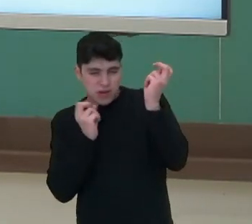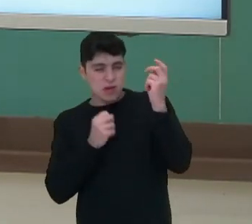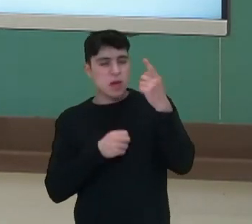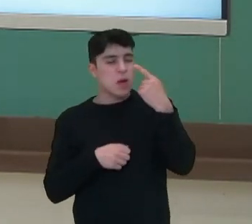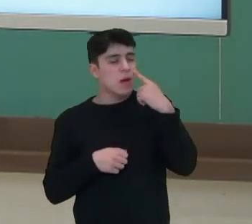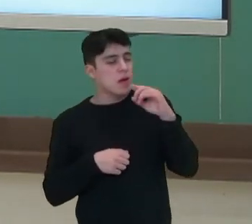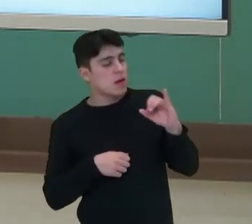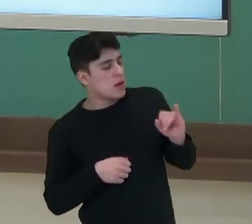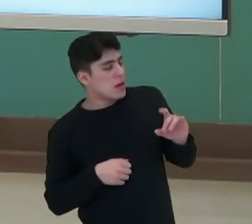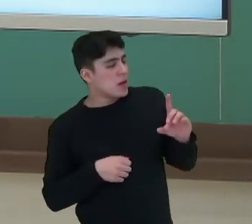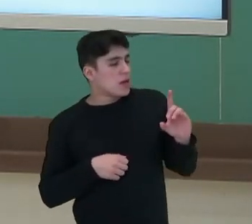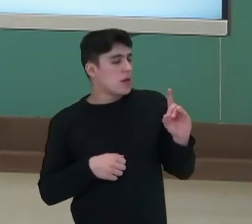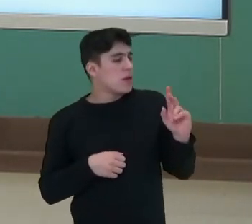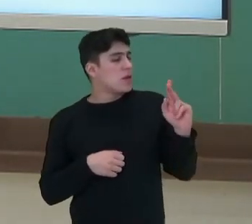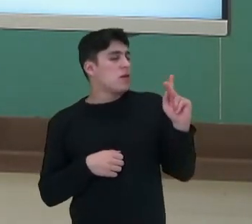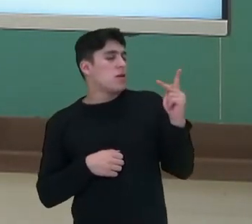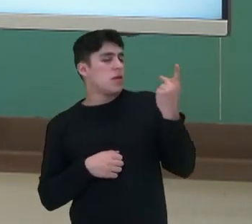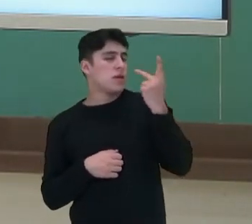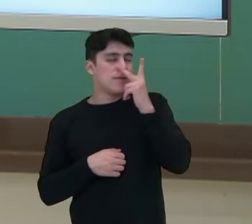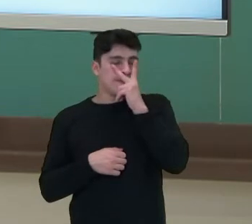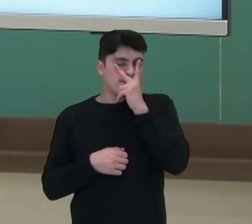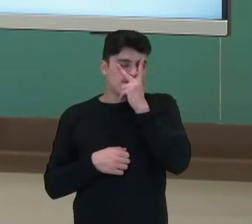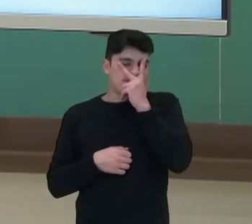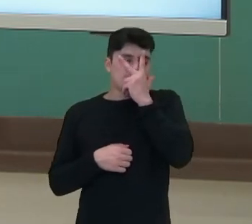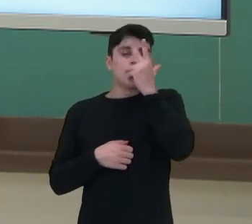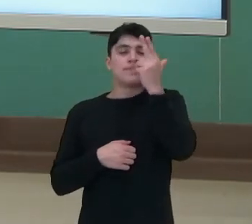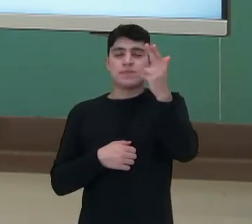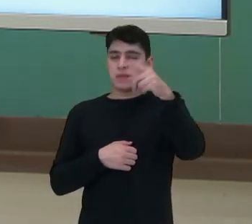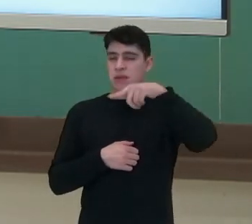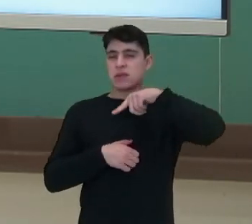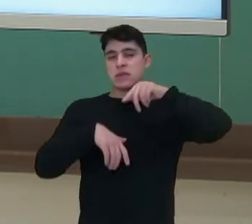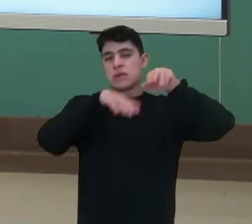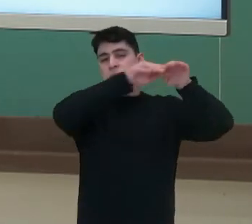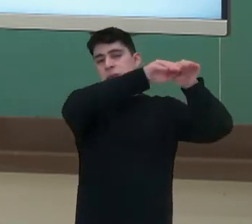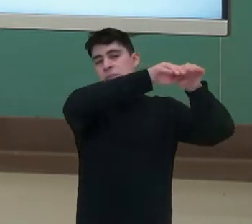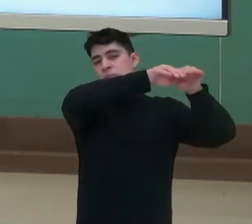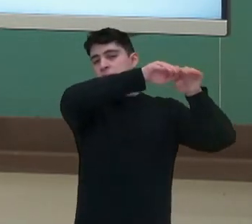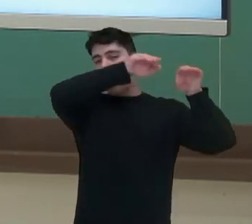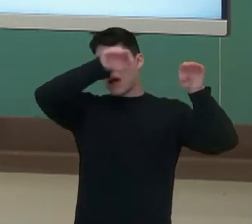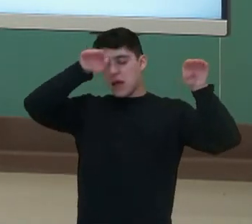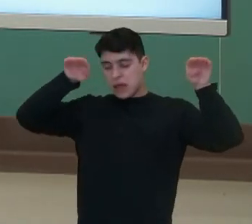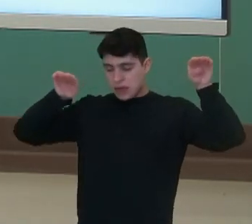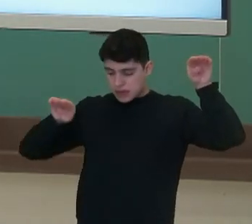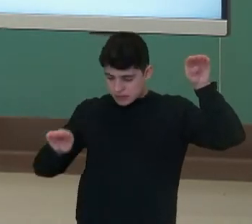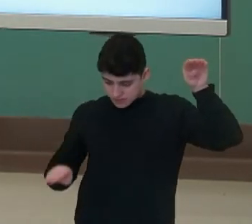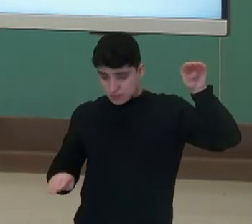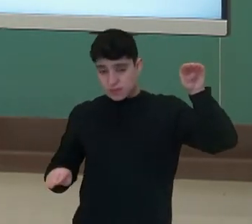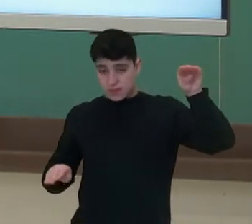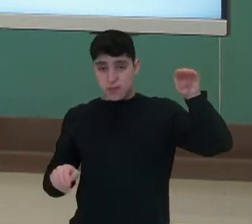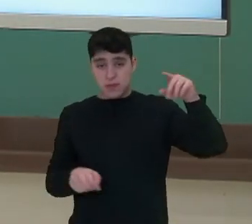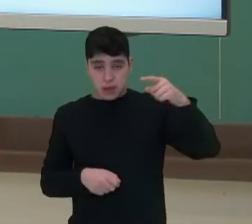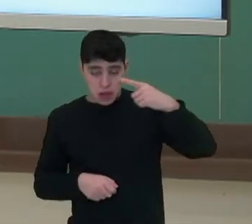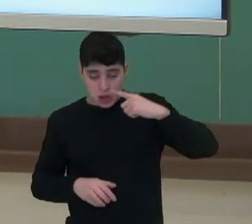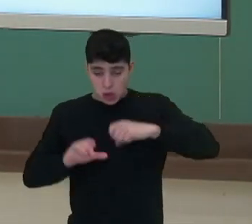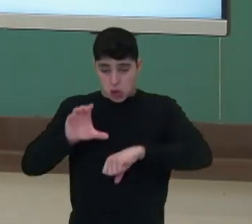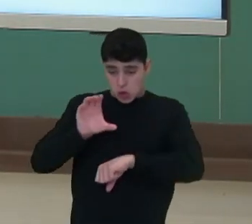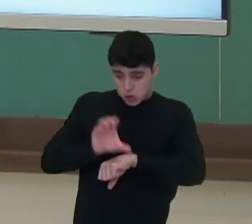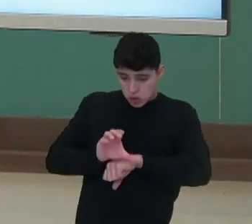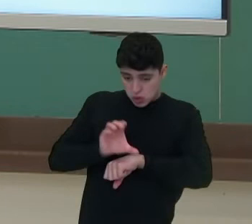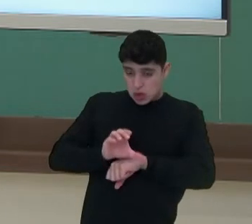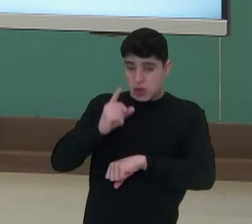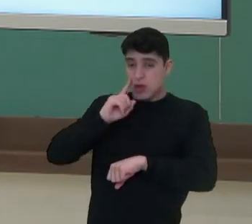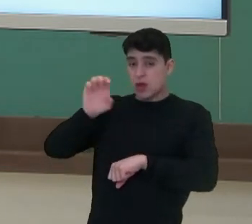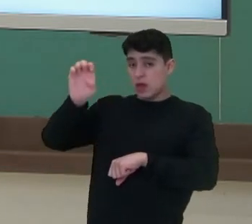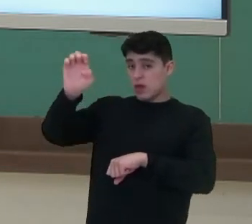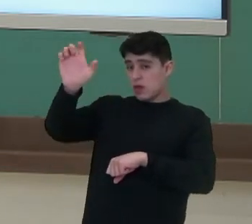ele né, vamos dizer assim, tem uma discrepância muito grande, né, conforme, por exemplo, continentes. No modo geral, a Europa